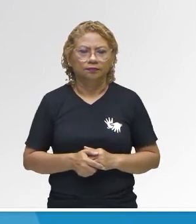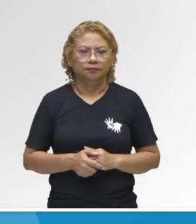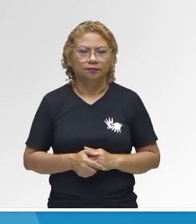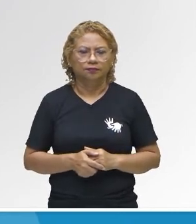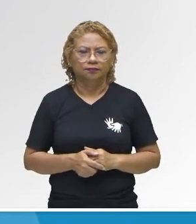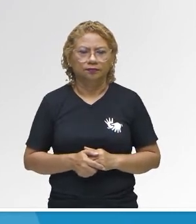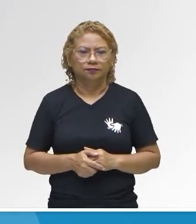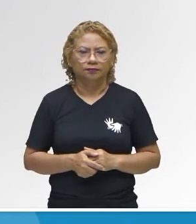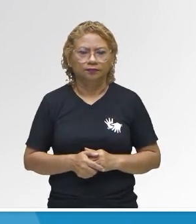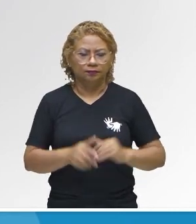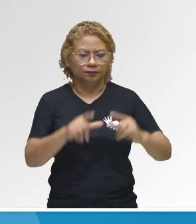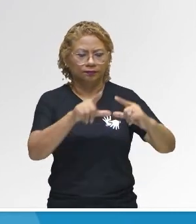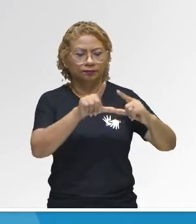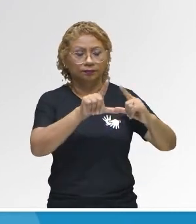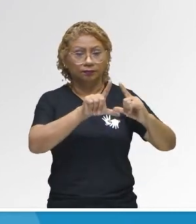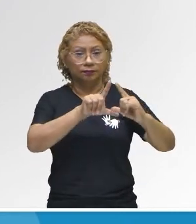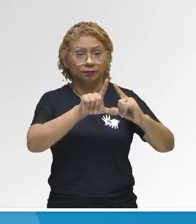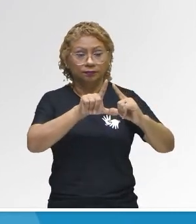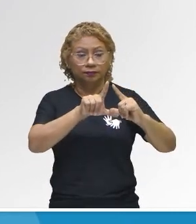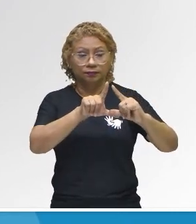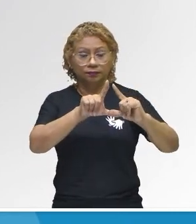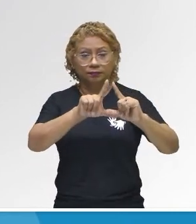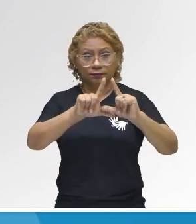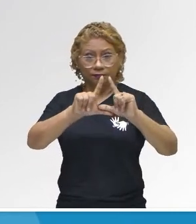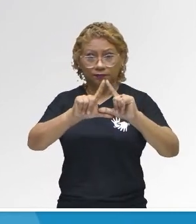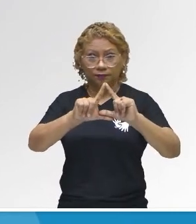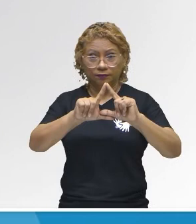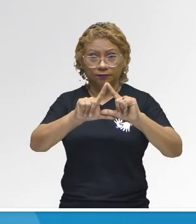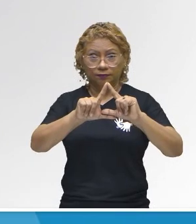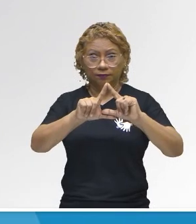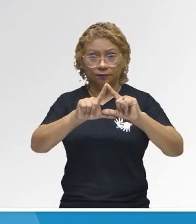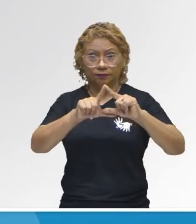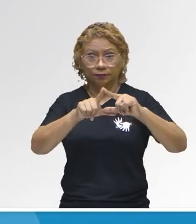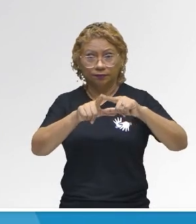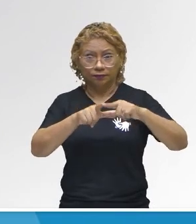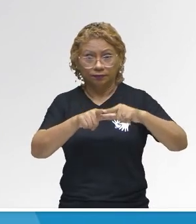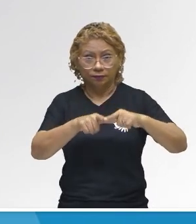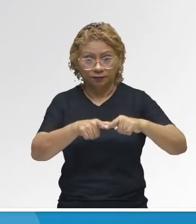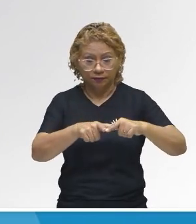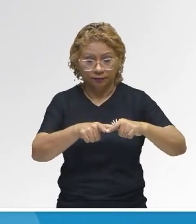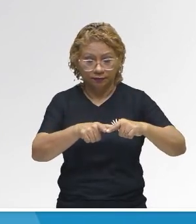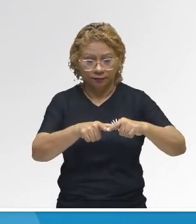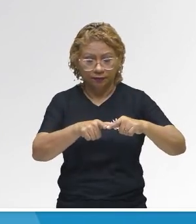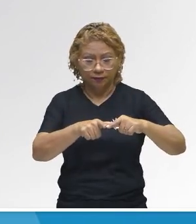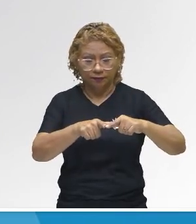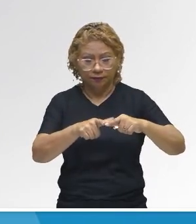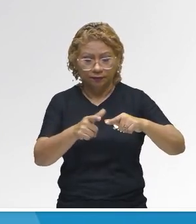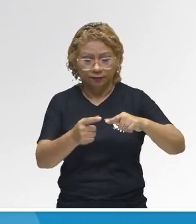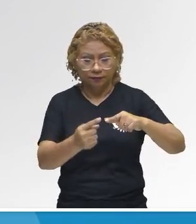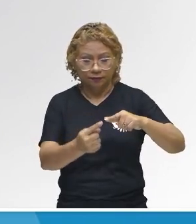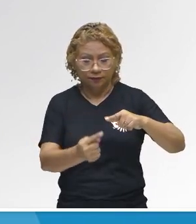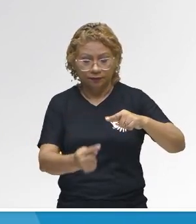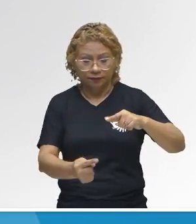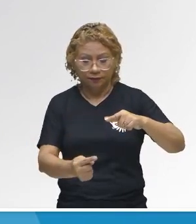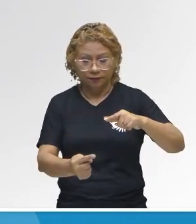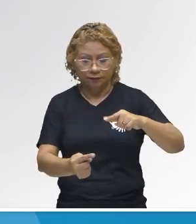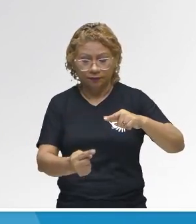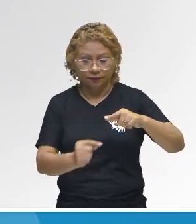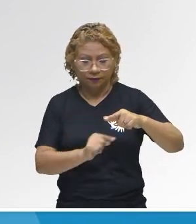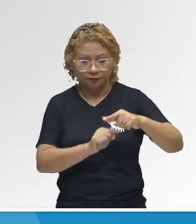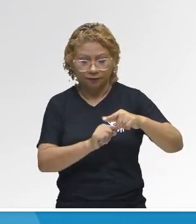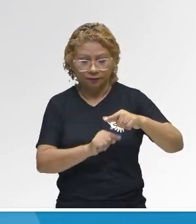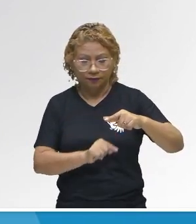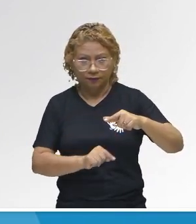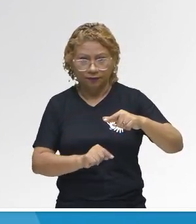no plano. Então percebam o seguinte, olha só, projetei a sombra do triângulo no plano,